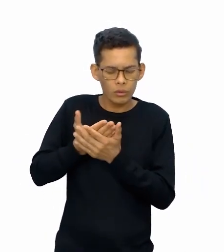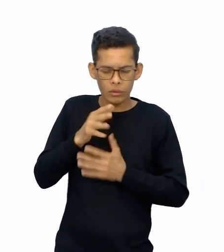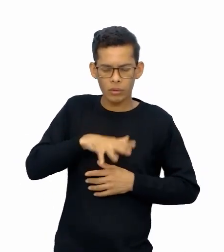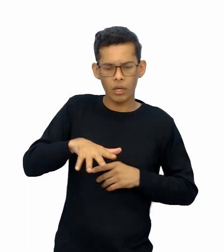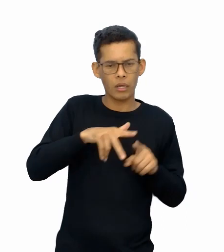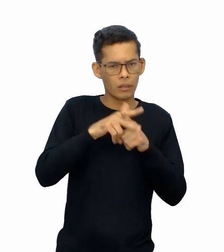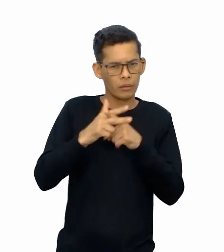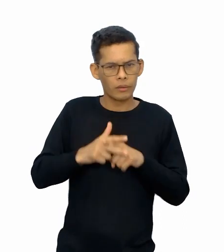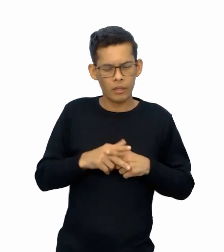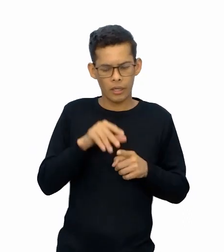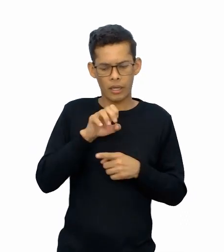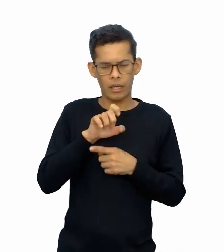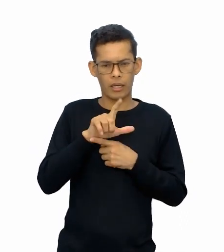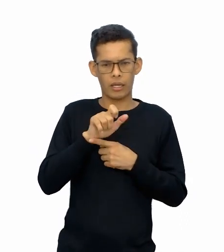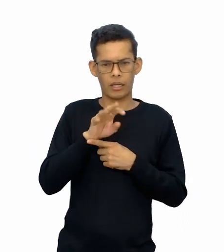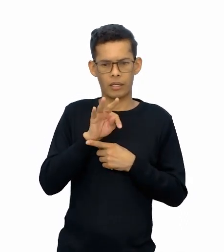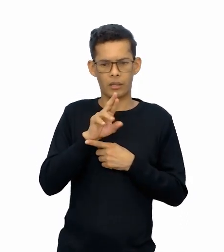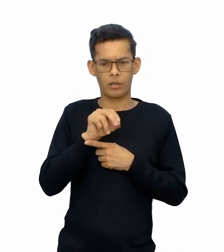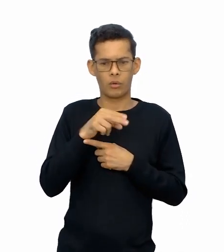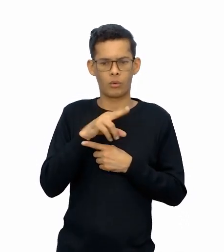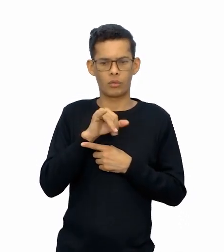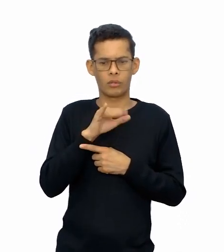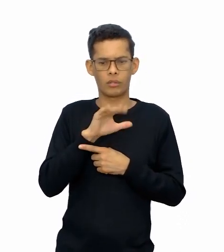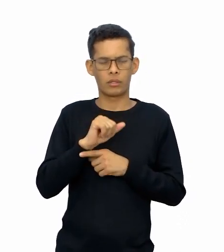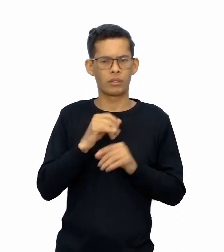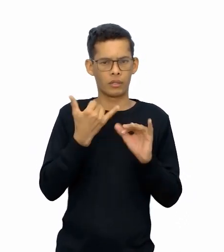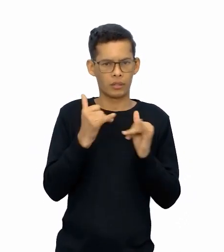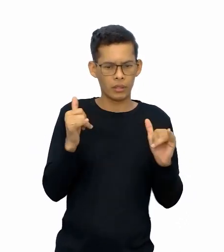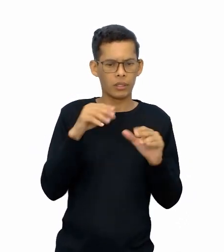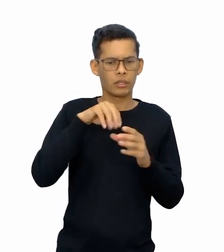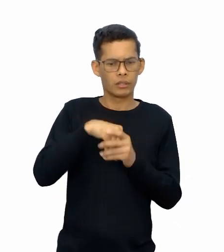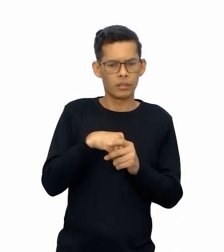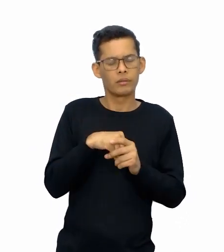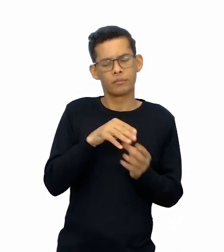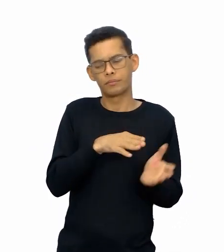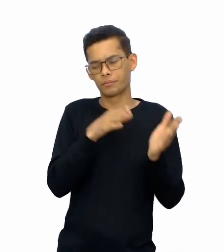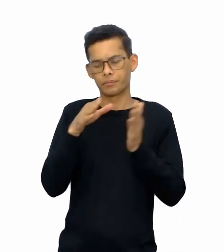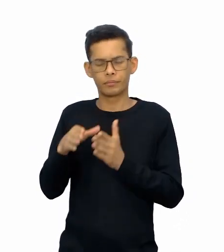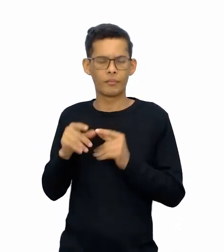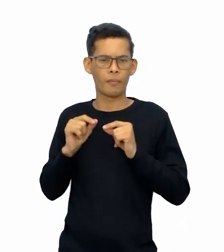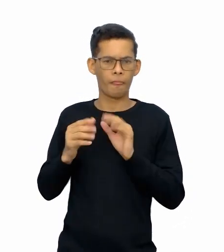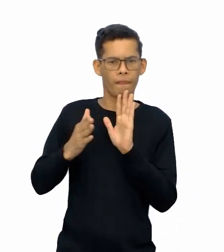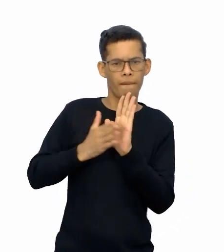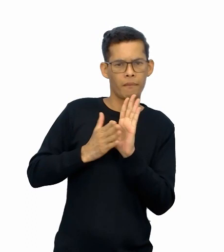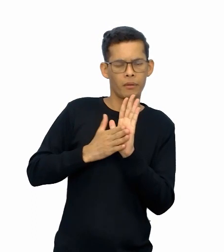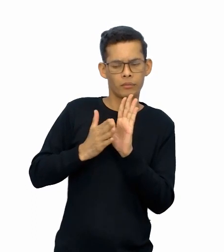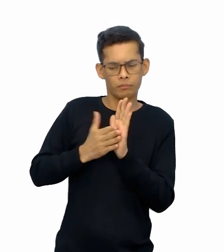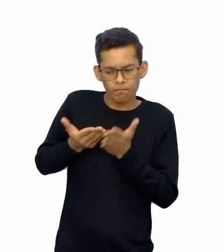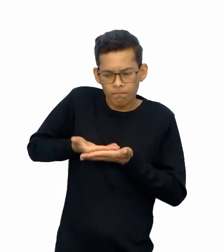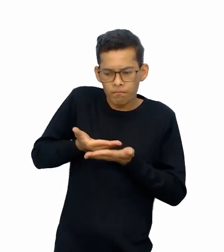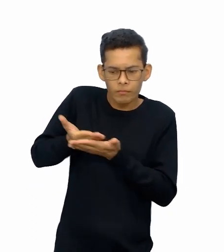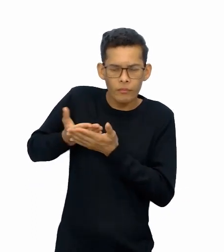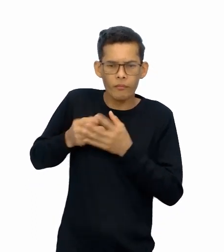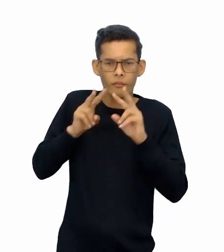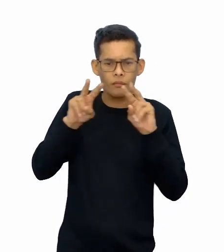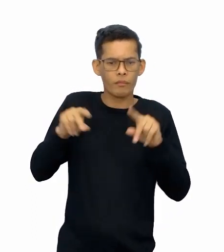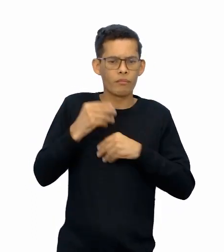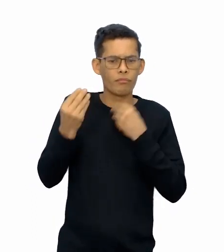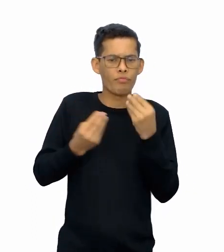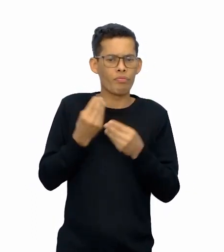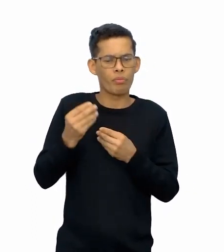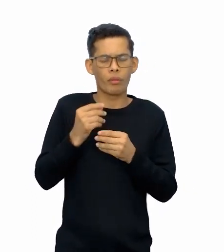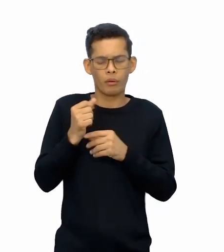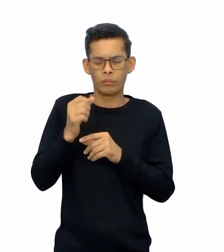semicondutores. E, por fim, né, com o componente química, ele traz aí propostas de estudos relacionados à emissão de gases e